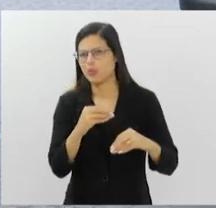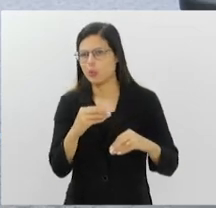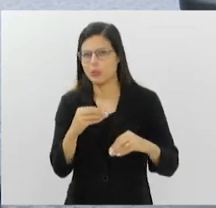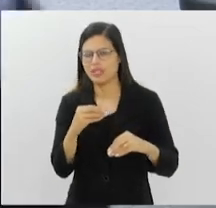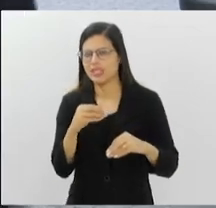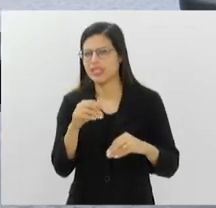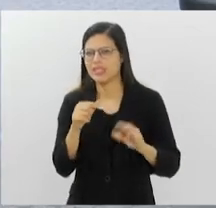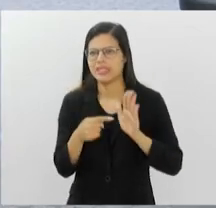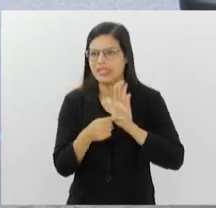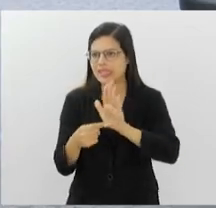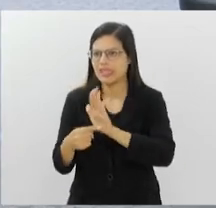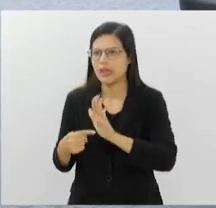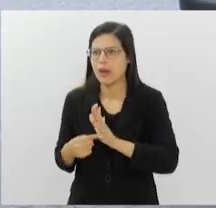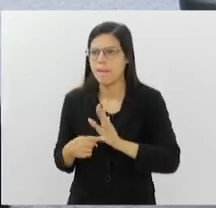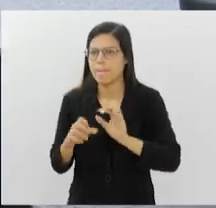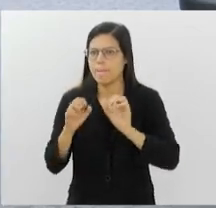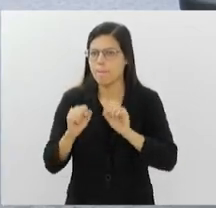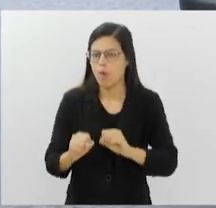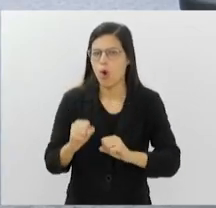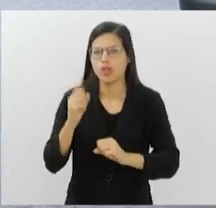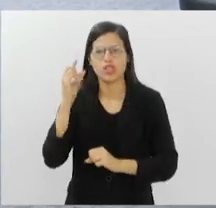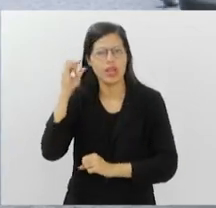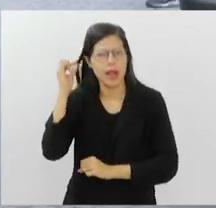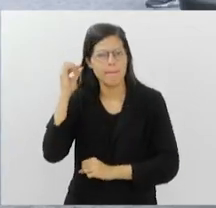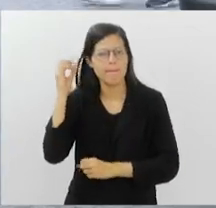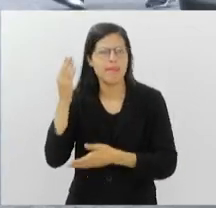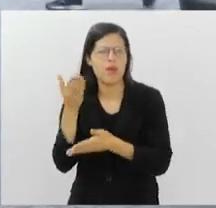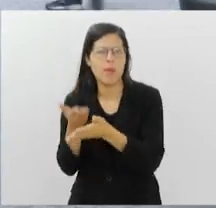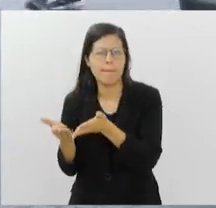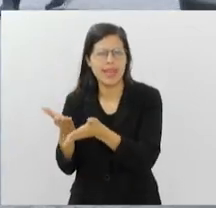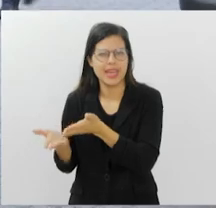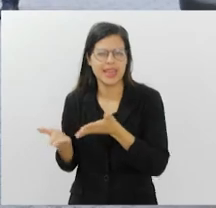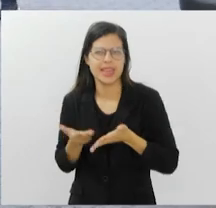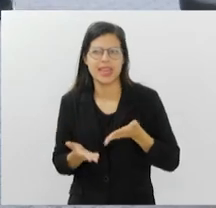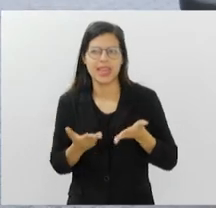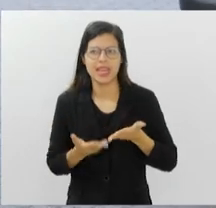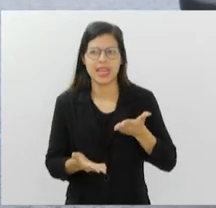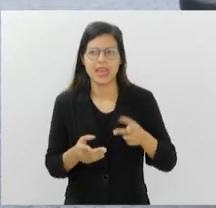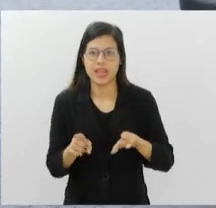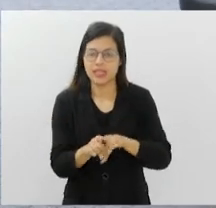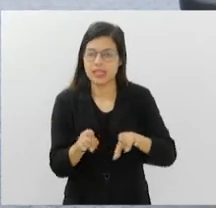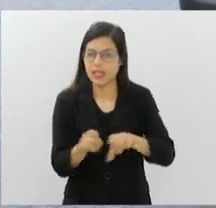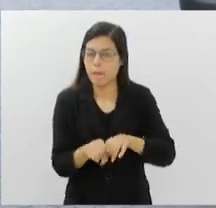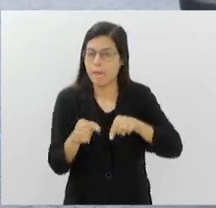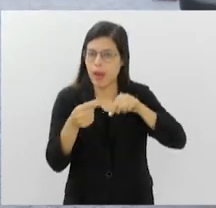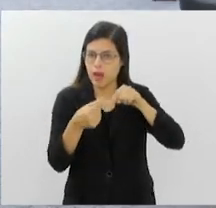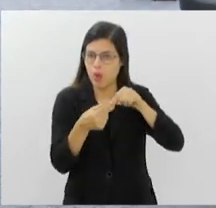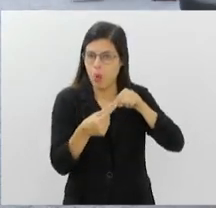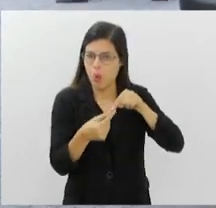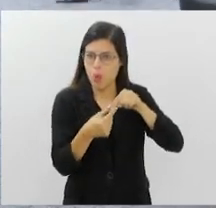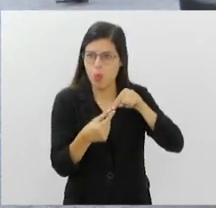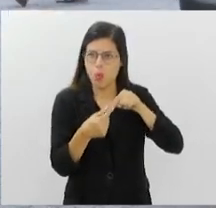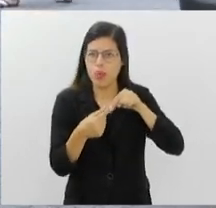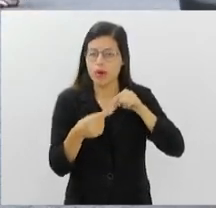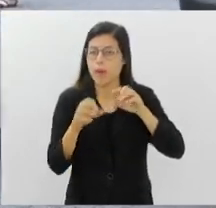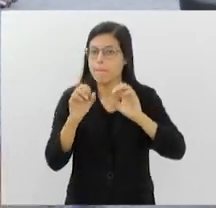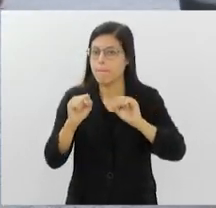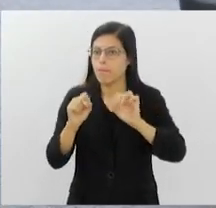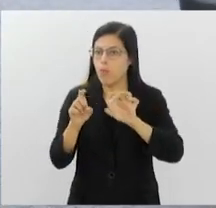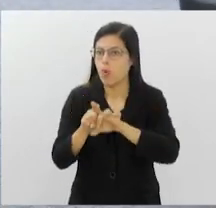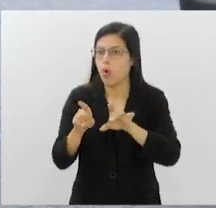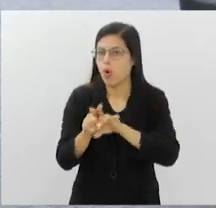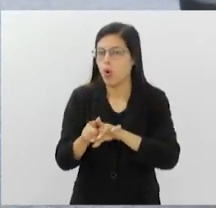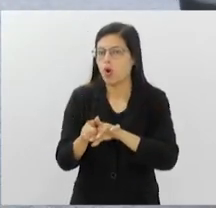imitadora. Sífilis pode dar queda de cabelo, de desprendimento de unha, nódulo no